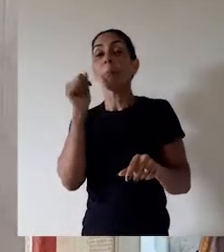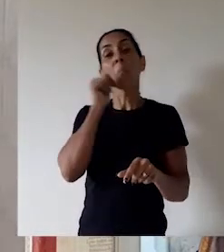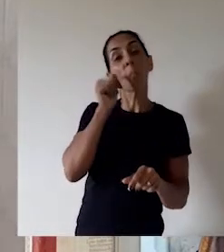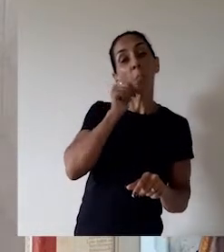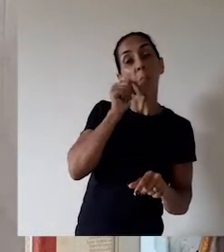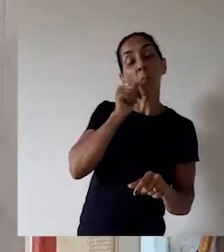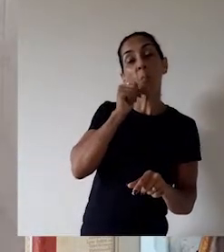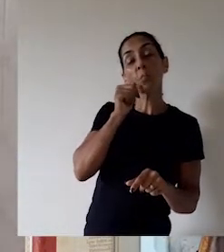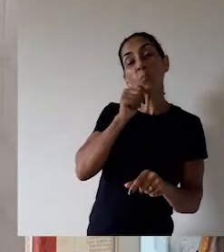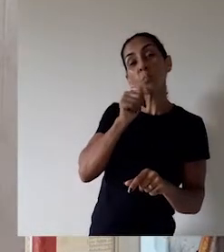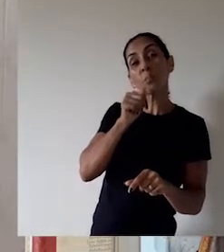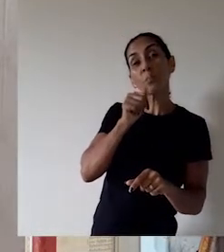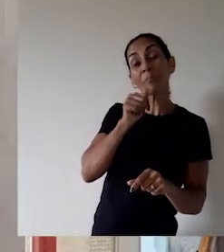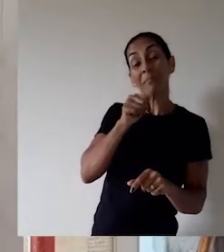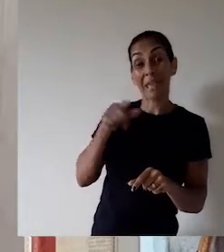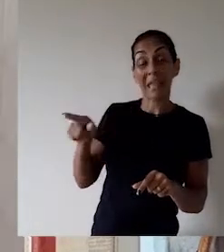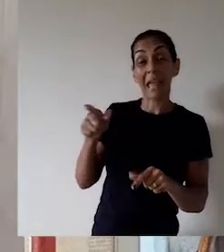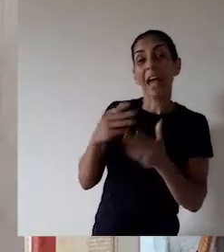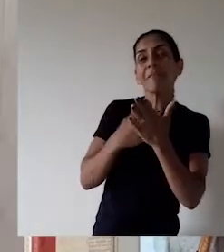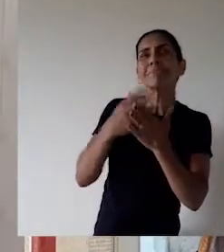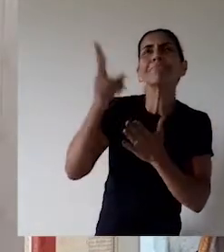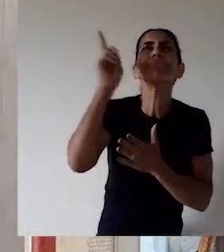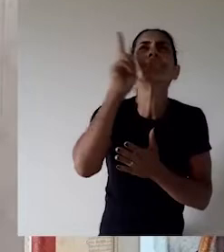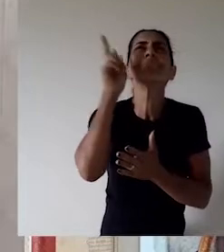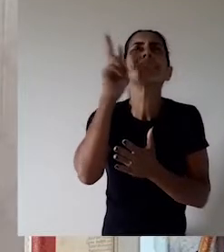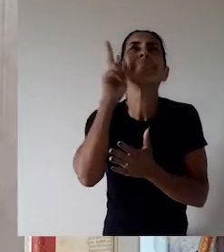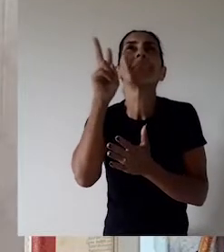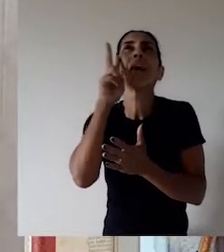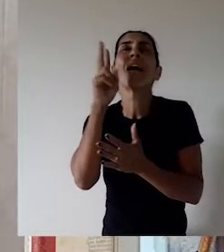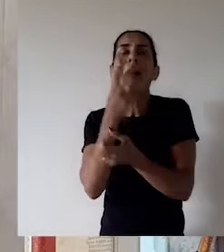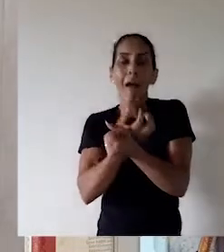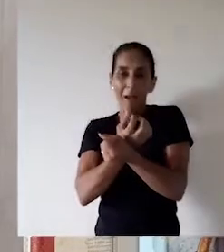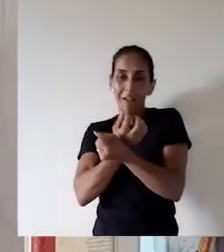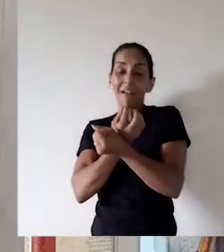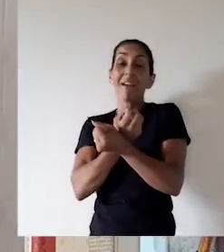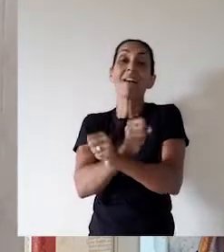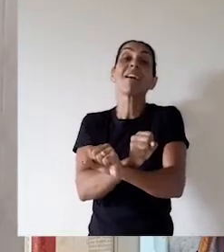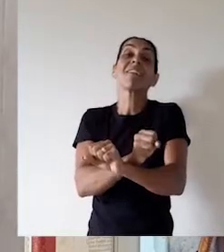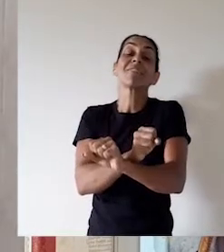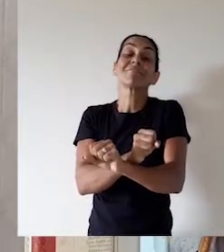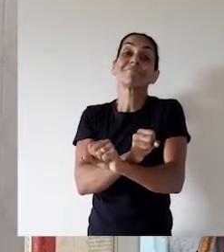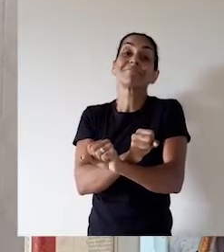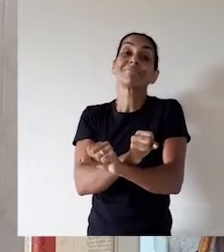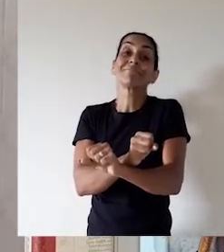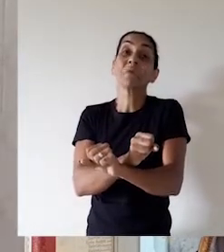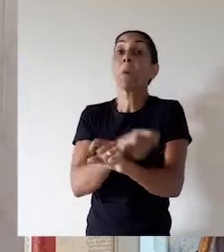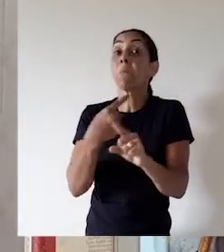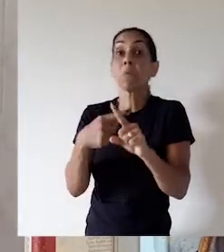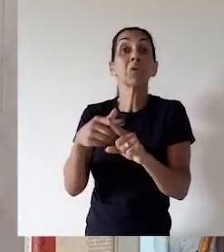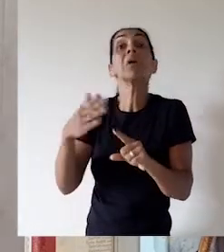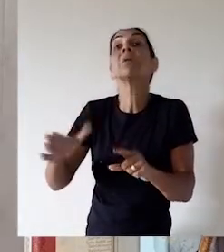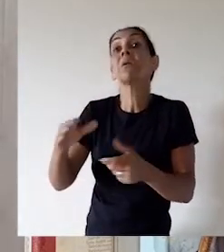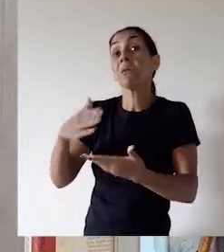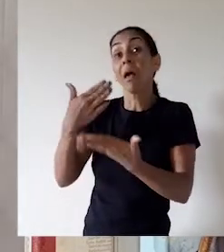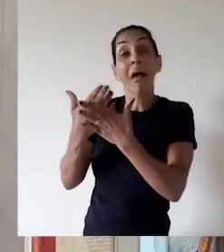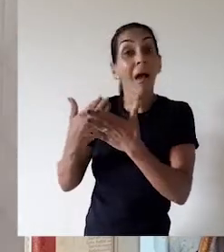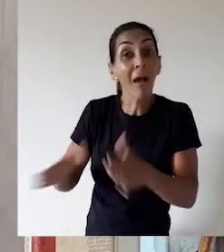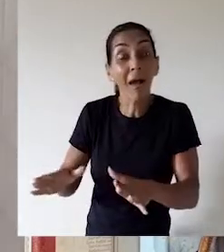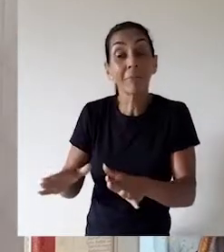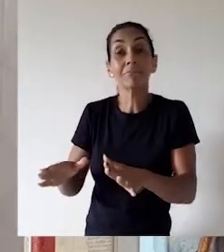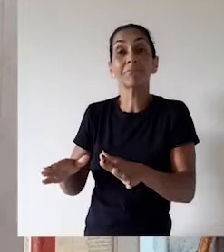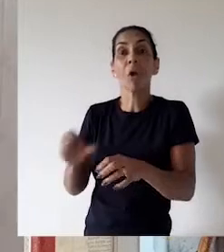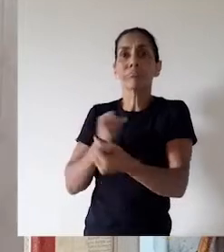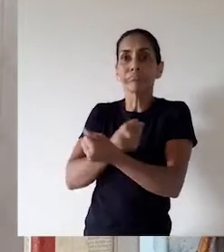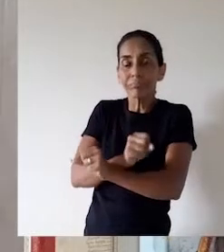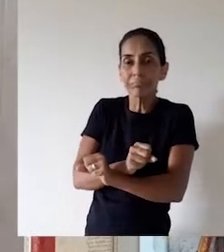é que a história se passa com seus protagonistas sendo escravos, uma coisa que não acontecia na época, principalmente pós-abolicionista no